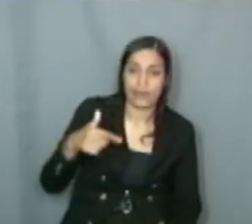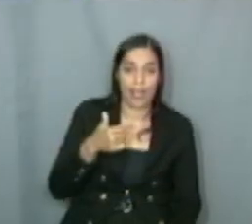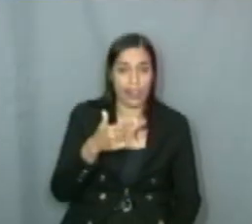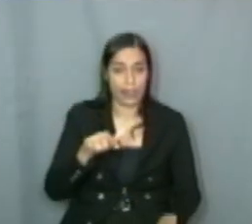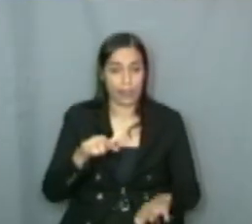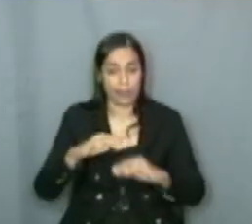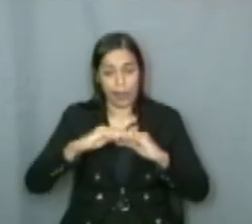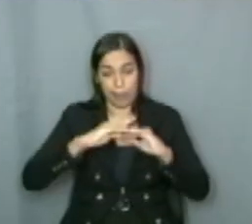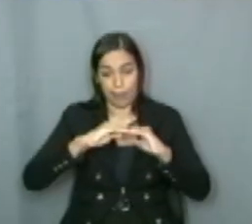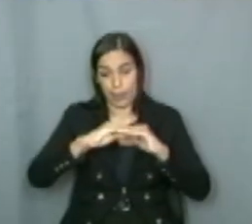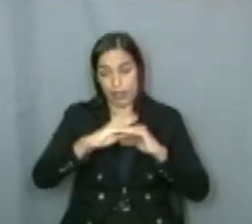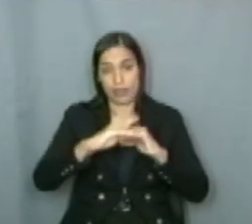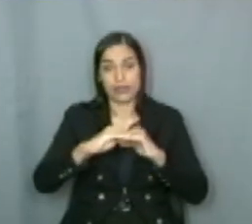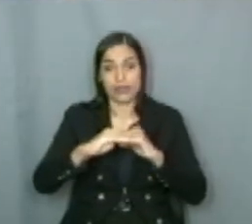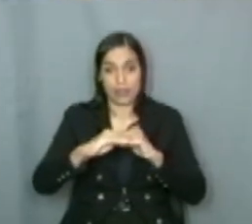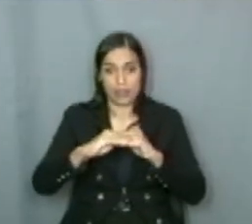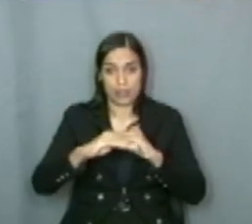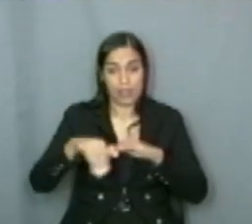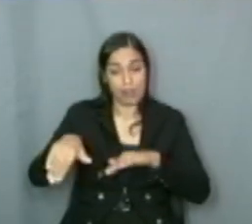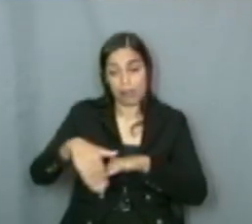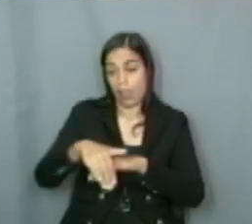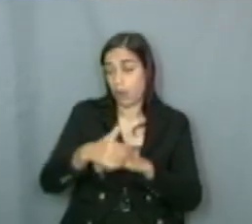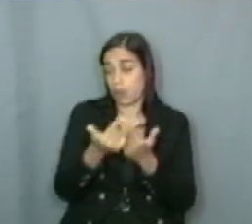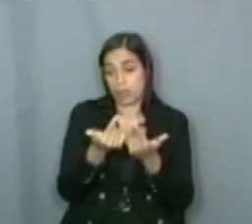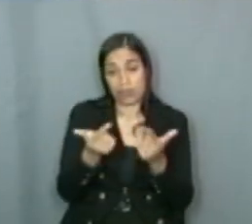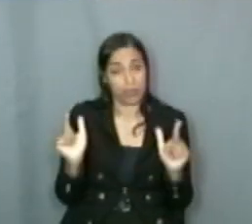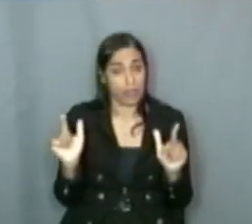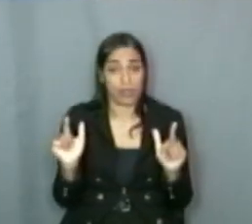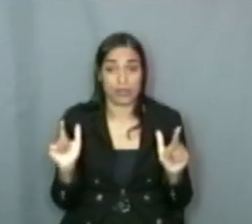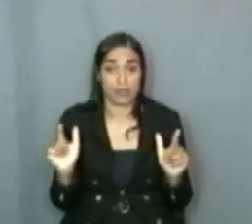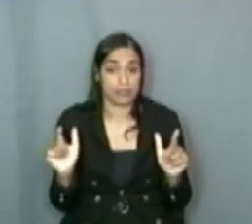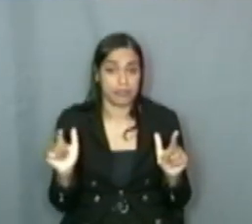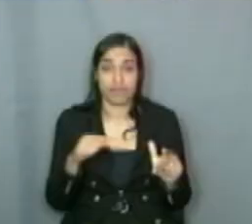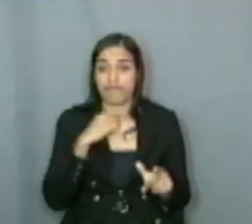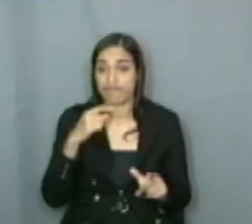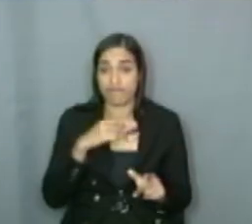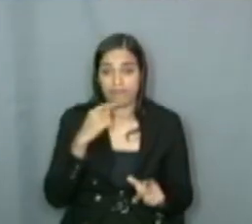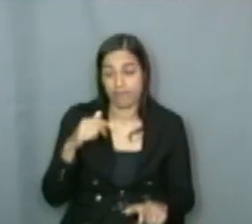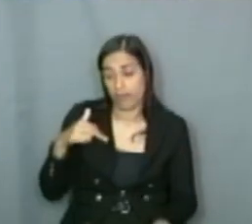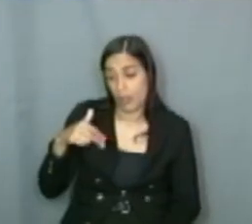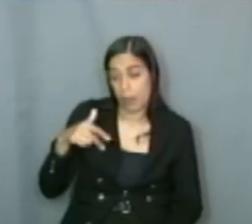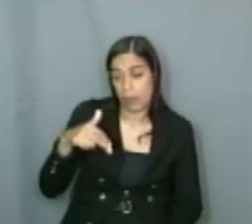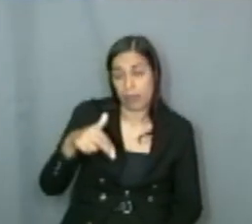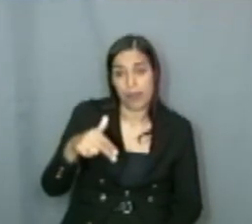calçada para andar direito. Direito não tem calçada para andar. Não tem.